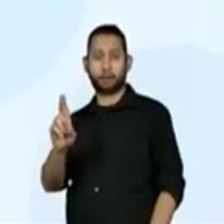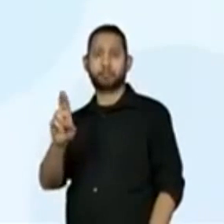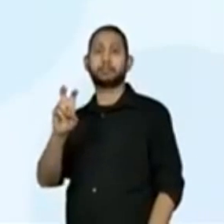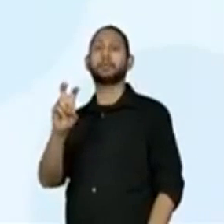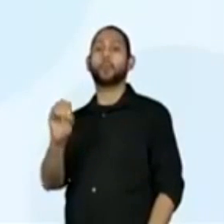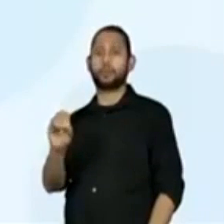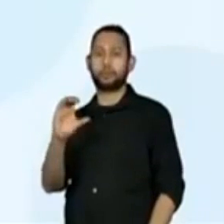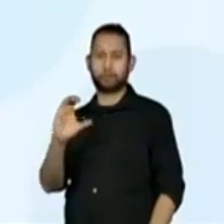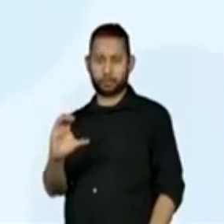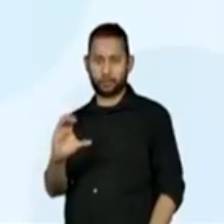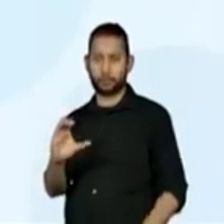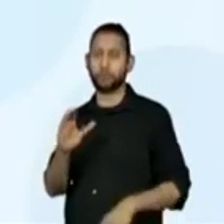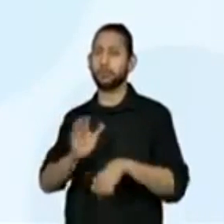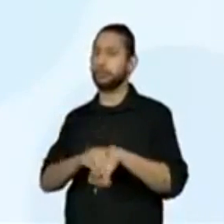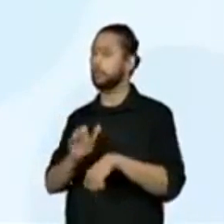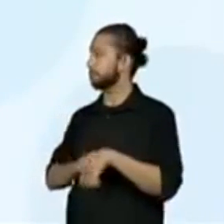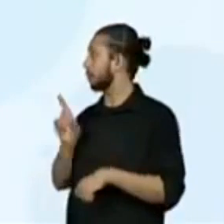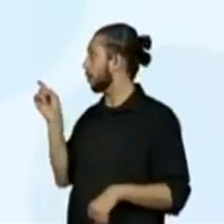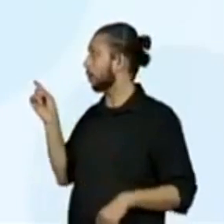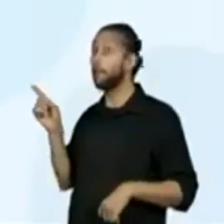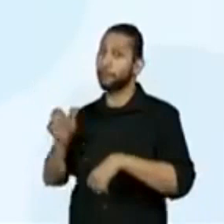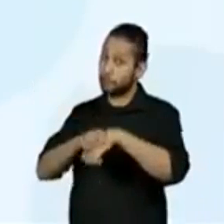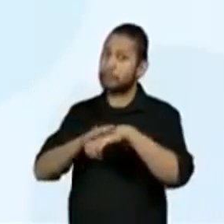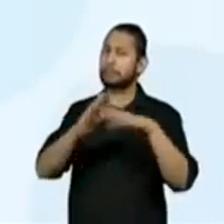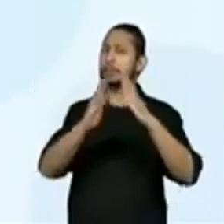do caderno de R$